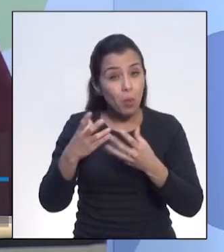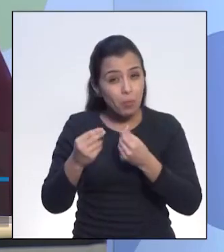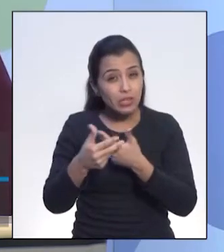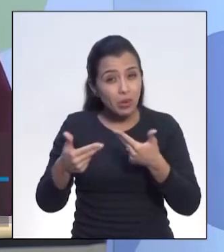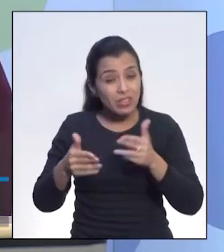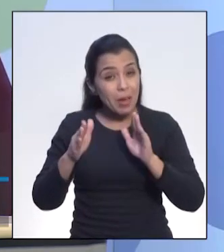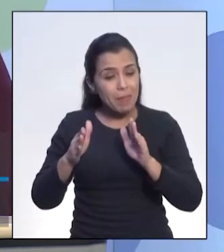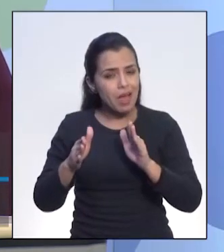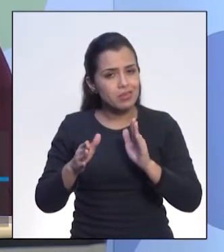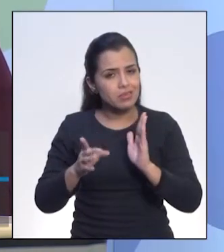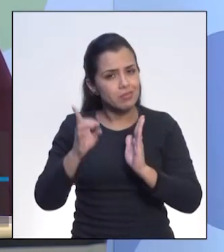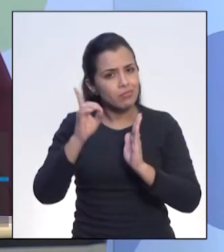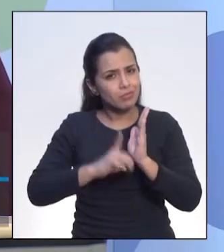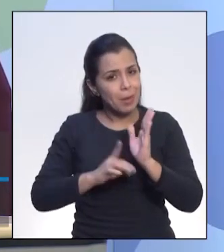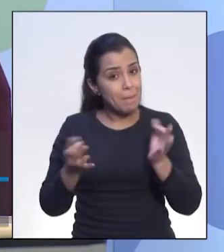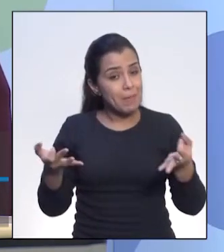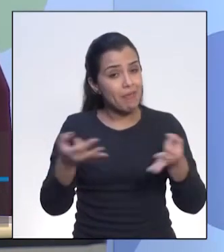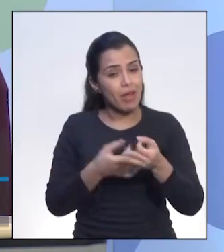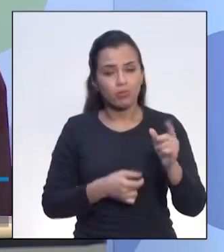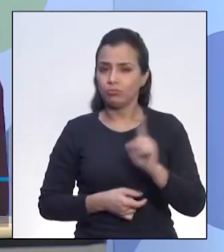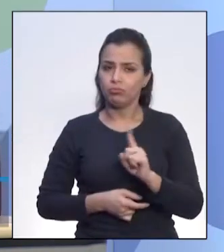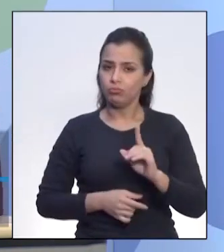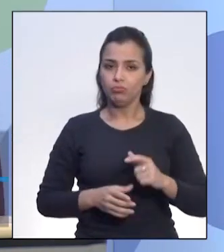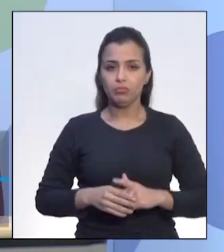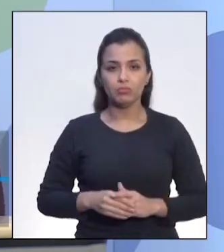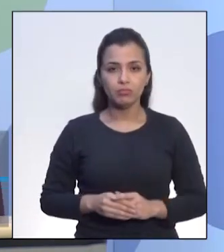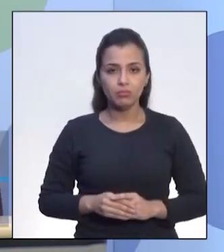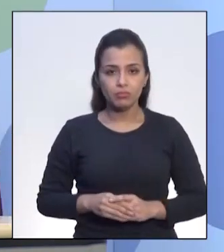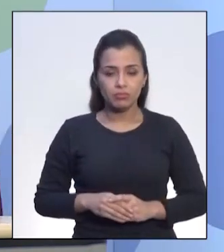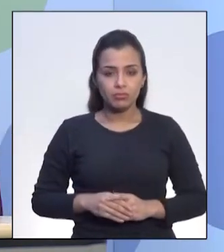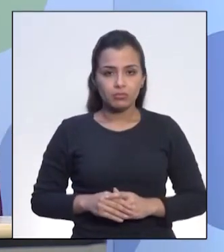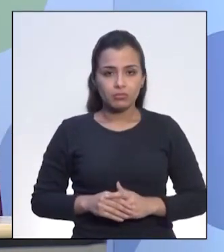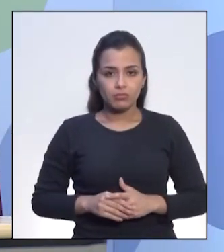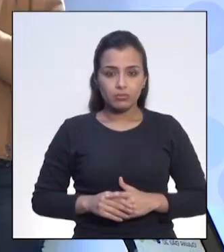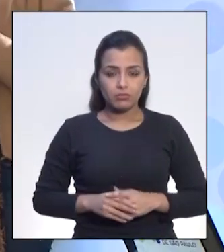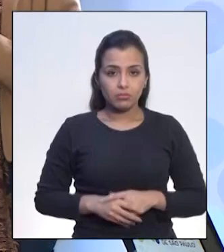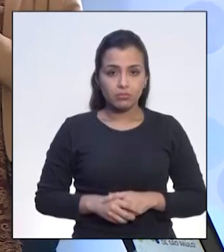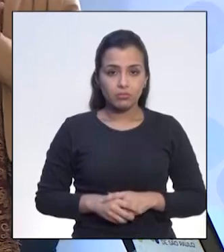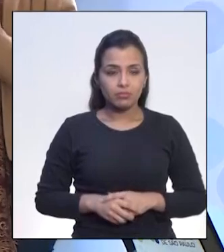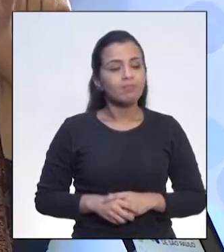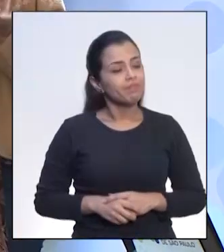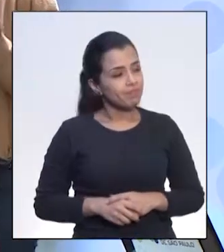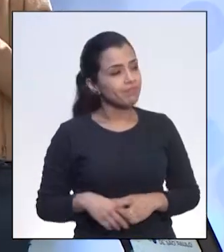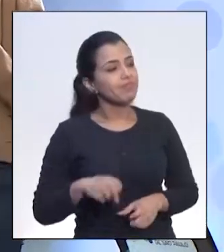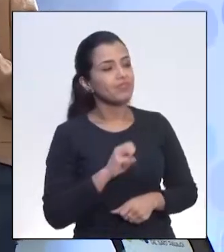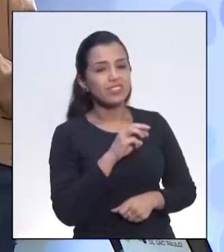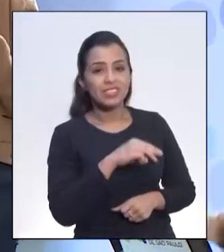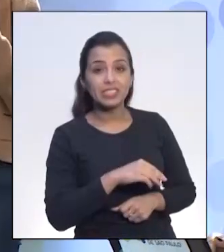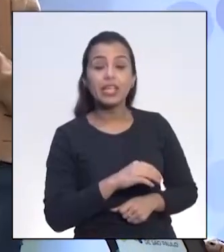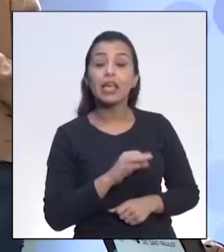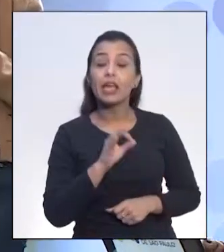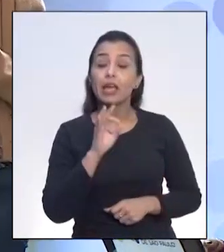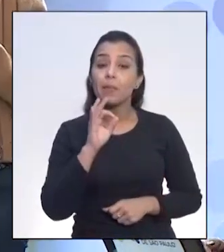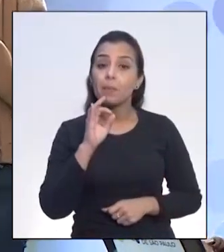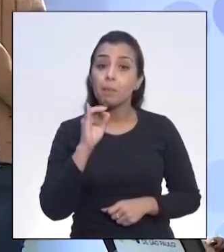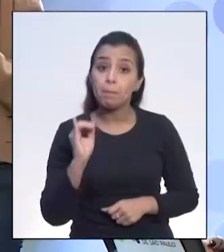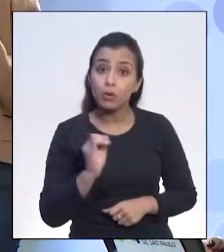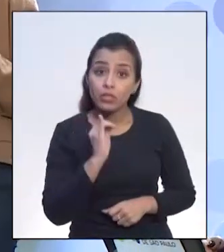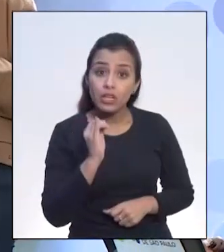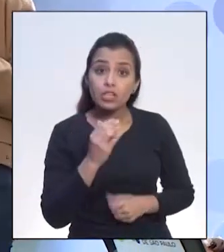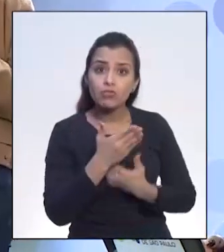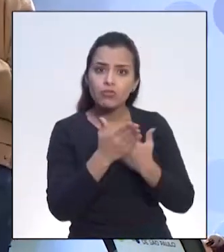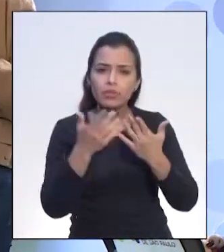está naquele estágio de perfeição, que é o que a gente quer. Né? Sim. É extremamente importante, né,